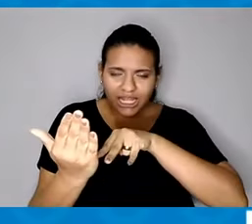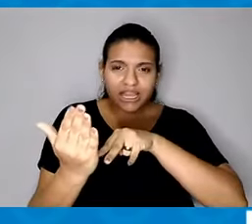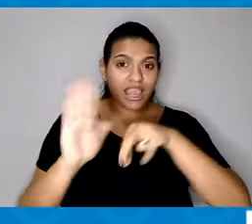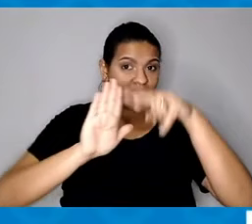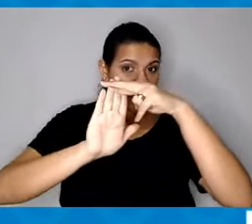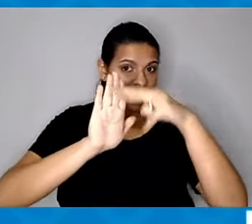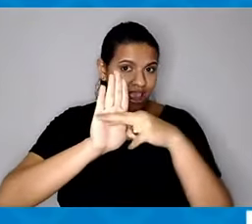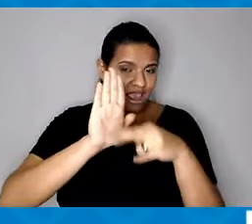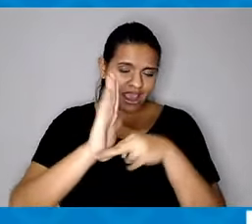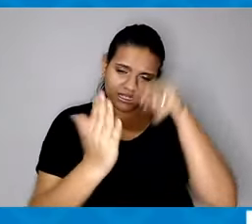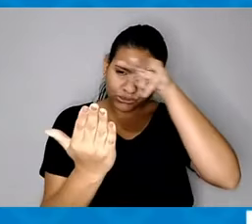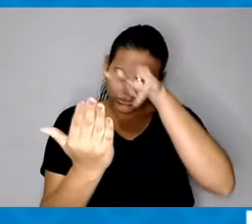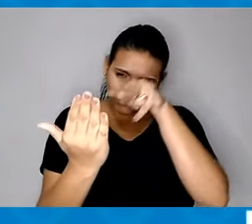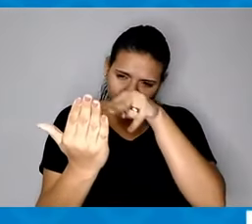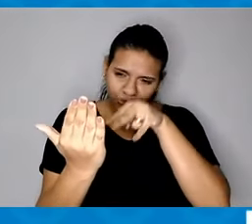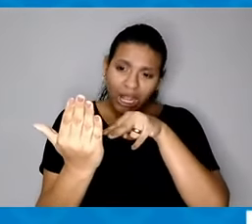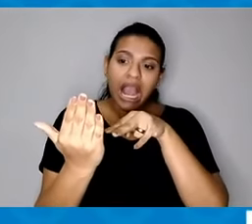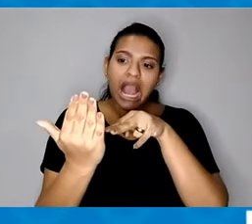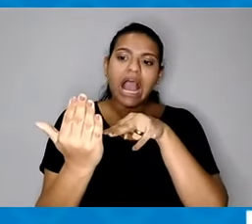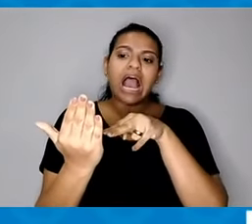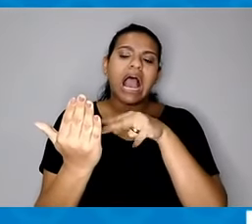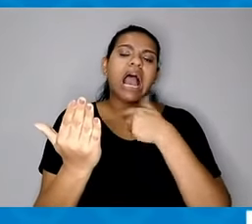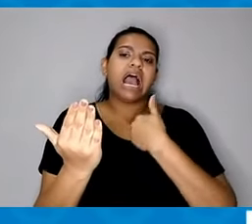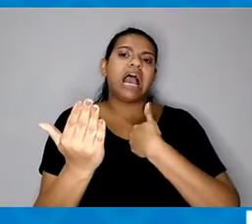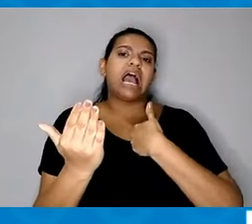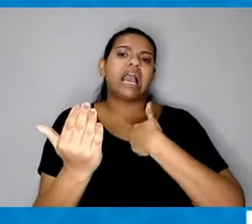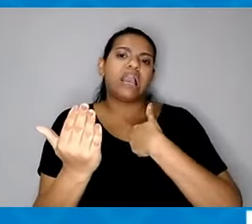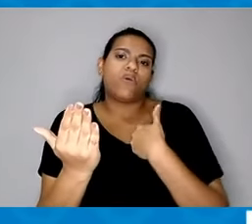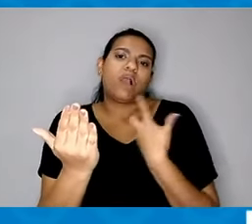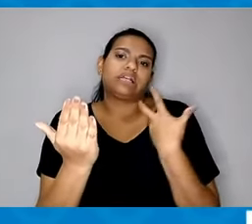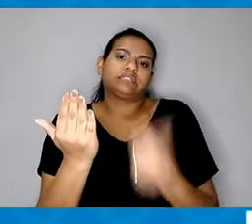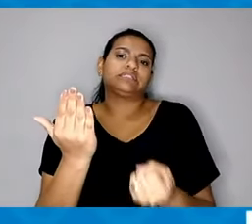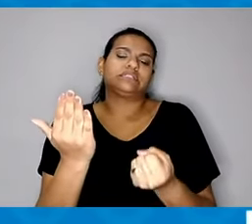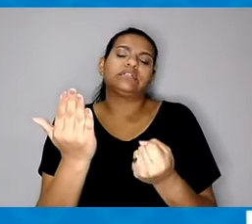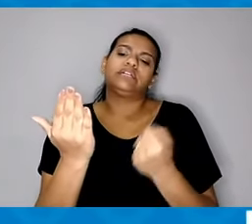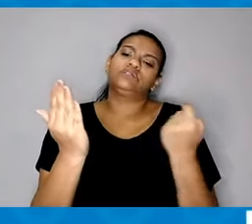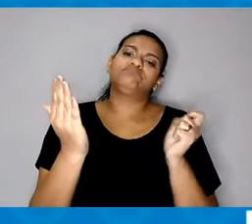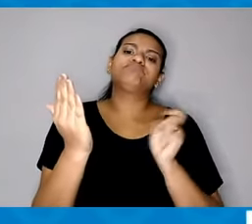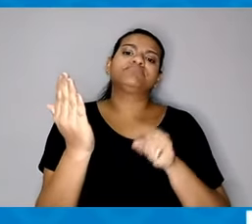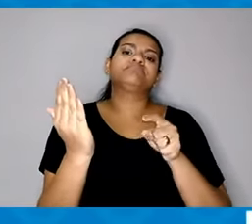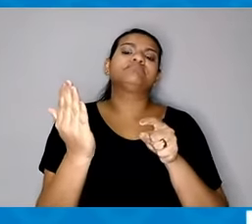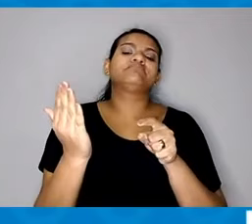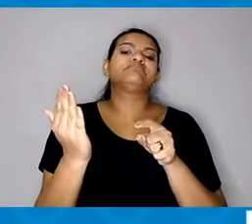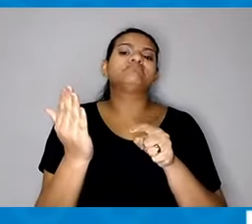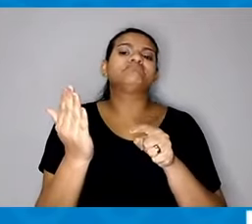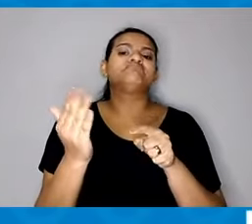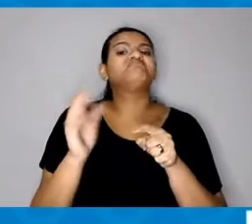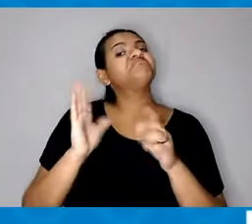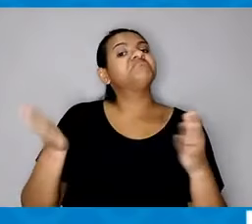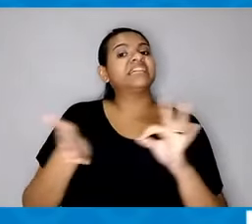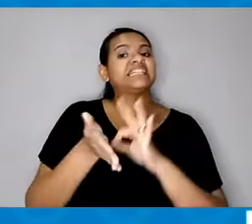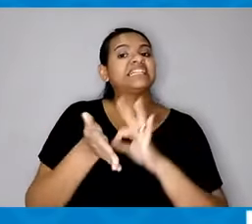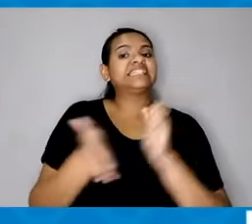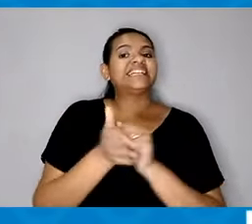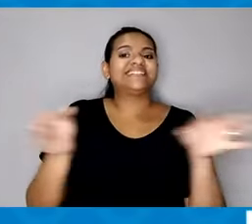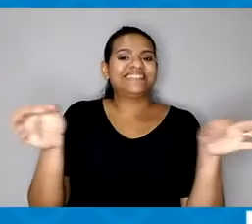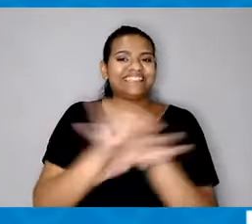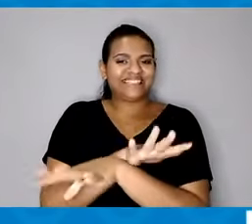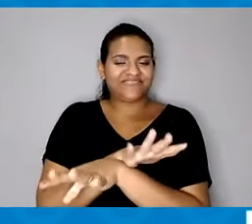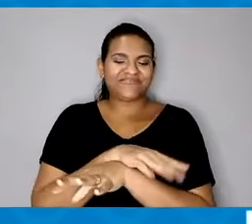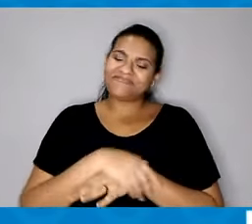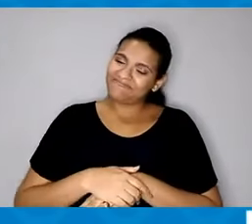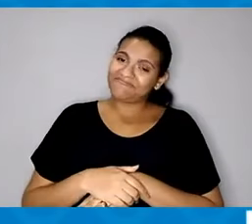ciência e responsabilidade dos procedimentos de segurança. Em seguida, clique em Confirmar inscrição e pronto! Você e